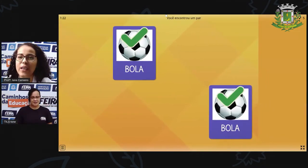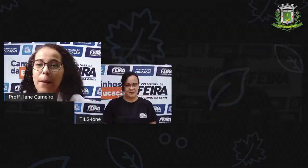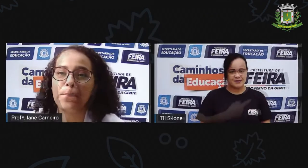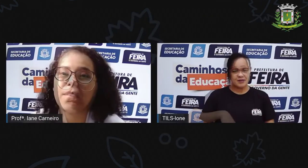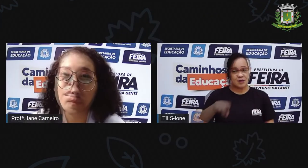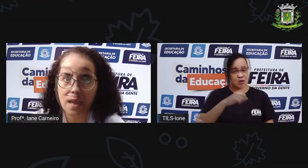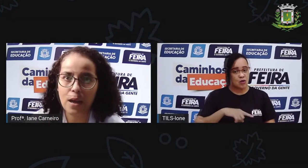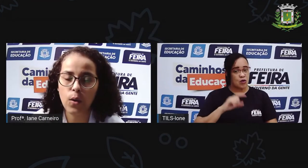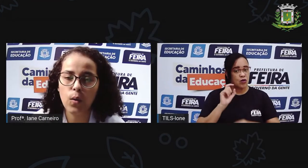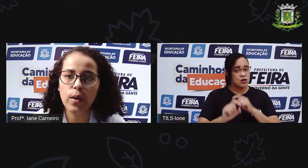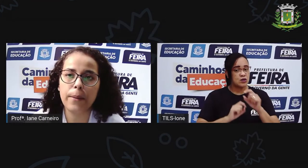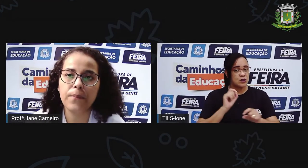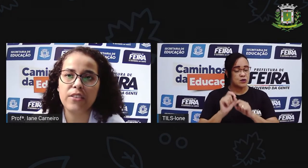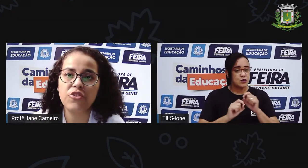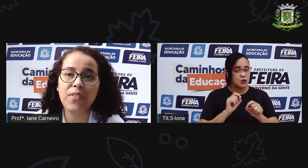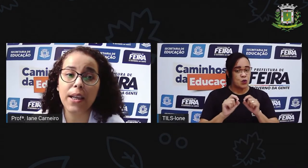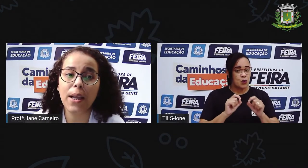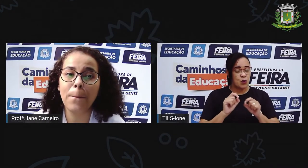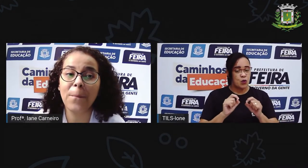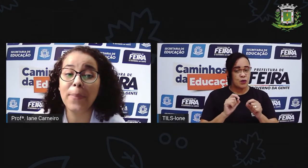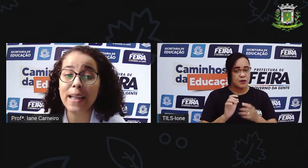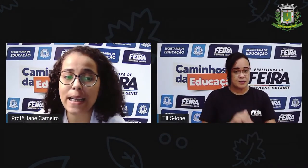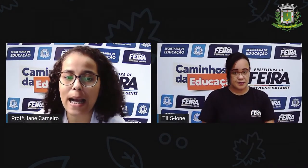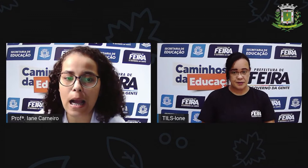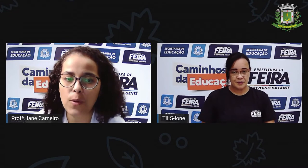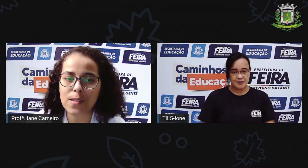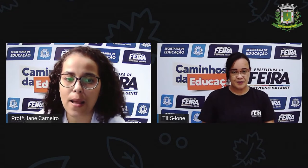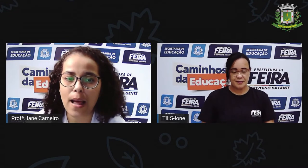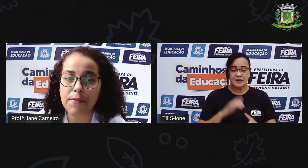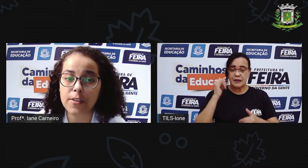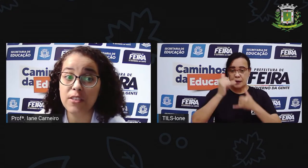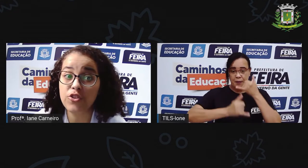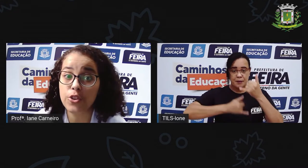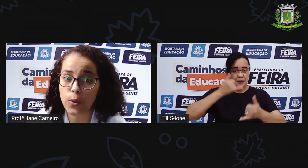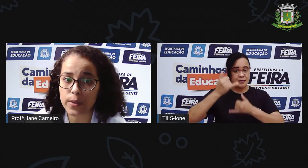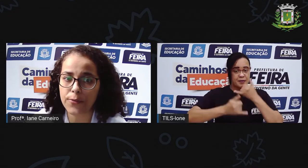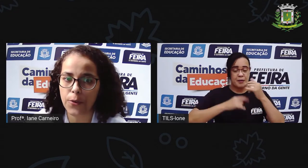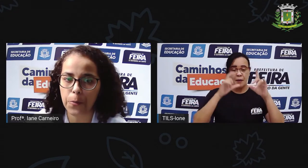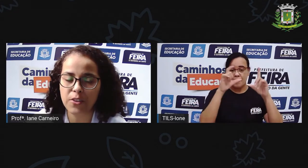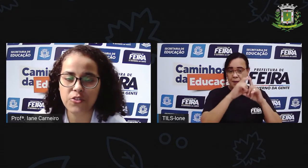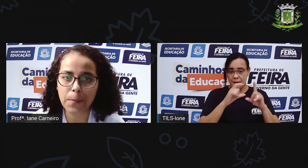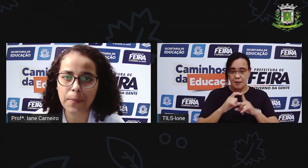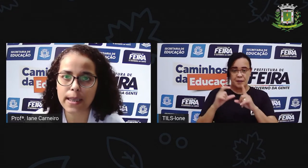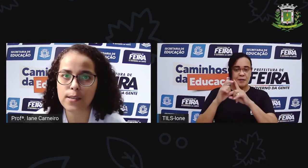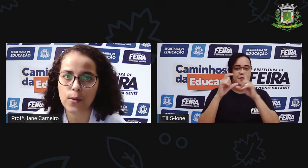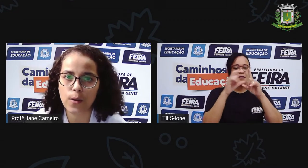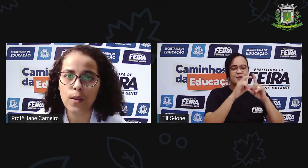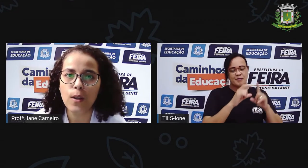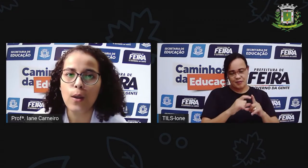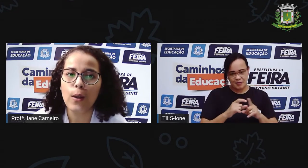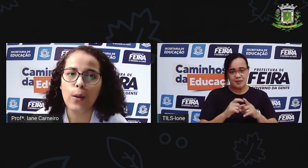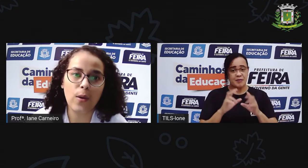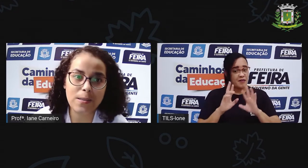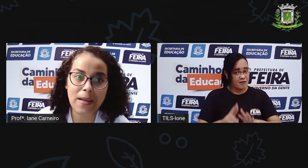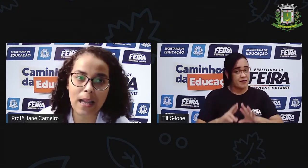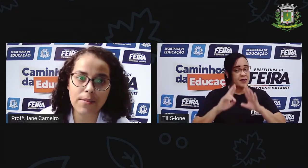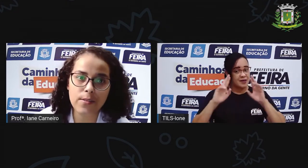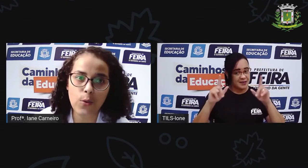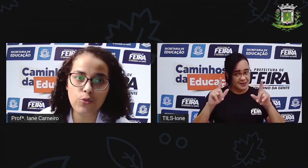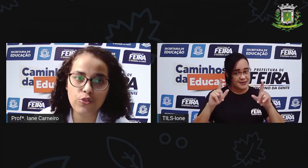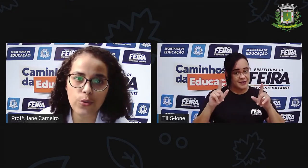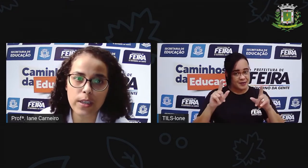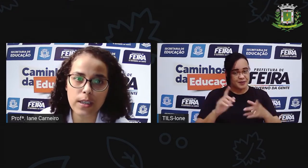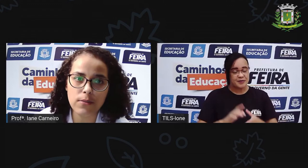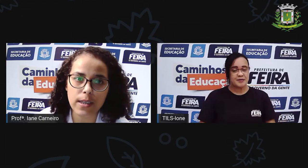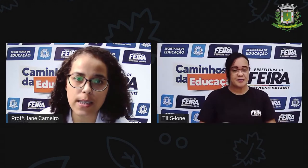Joga Agora A gente vai Brincar com as palavras Mas de outra forma A gente não brinca só Com as palavras